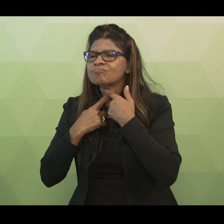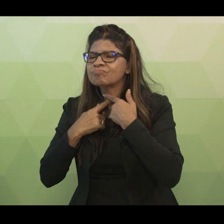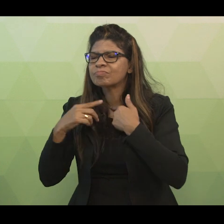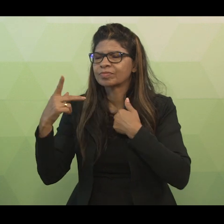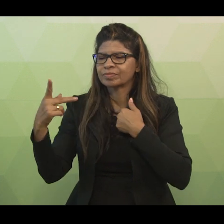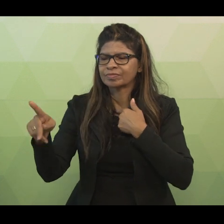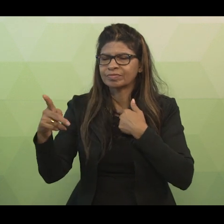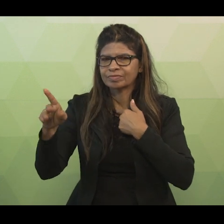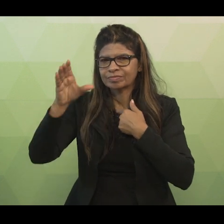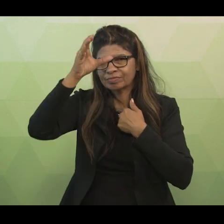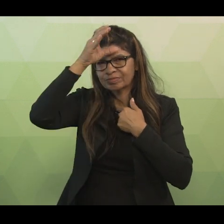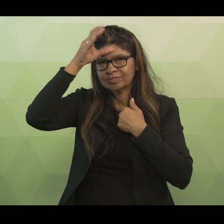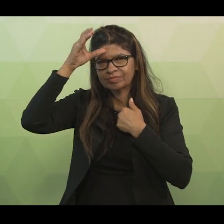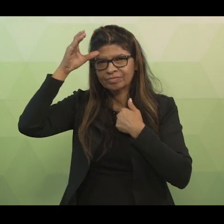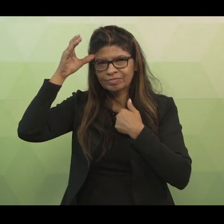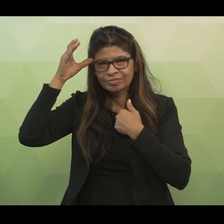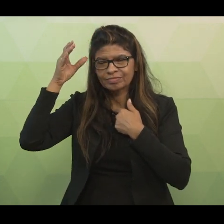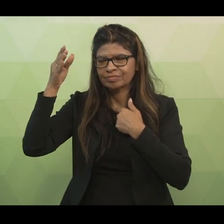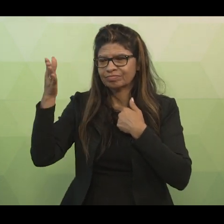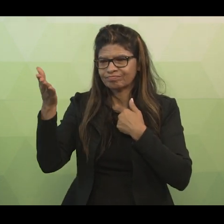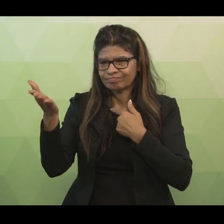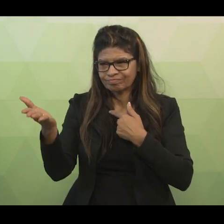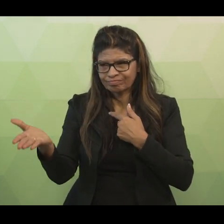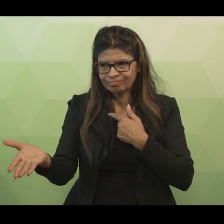às reais necessidades do cliente.